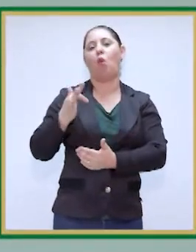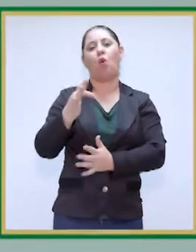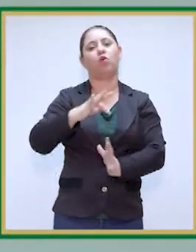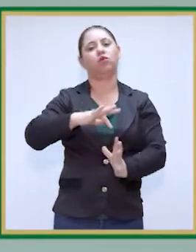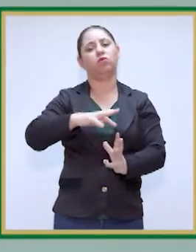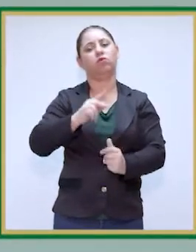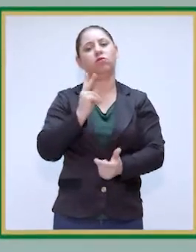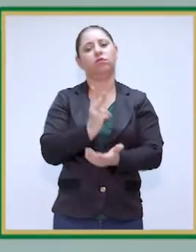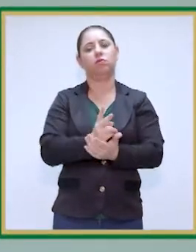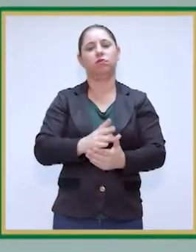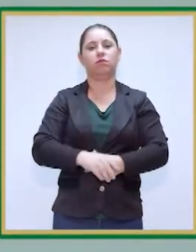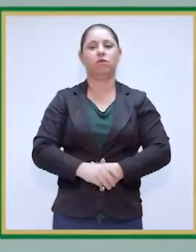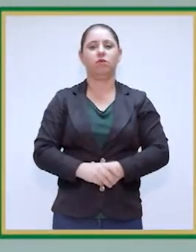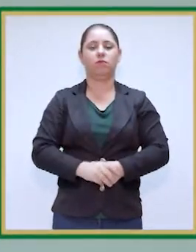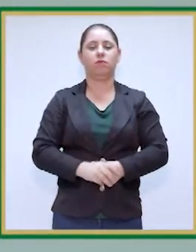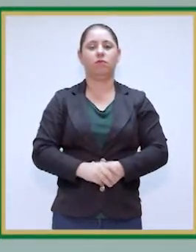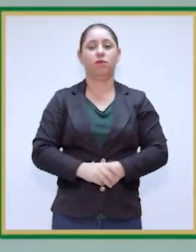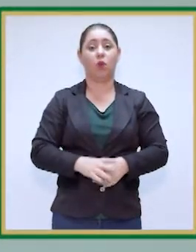existir.